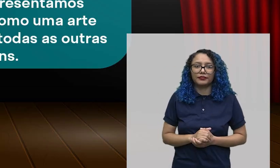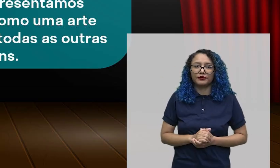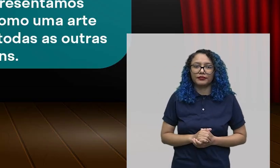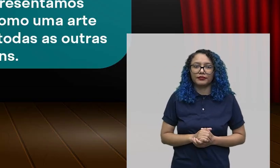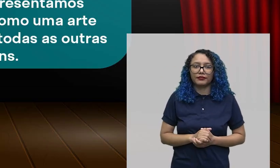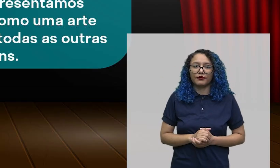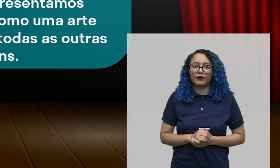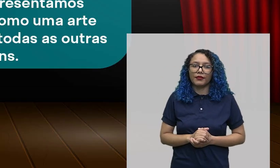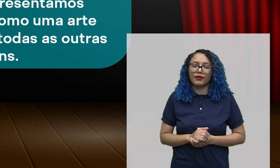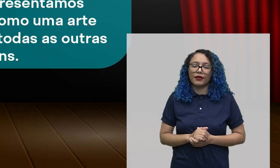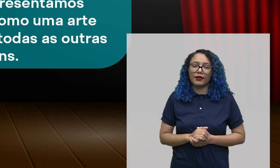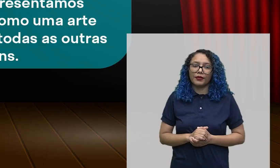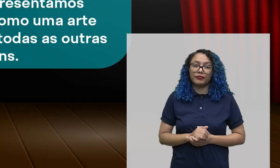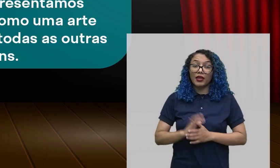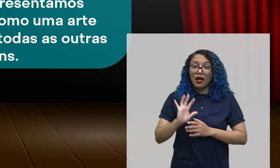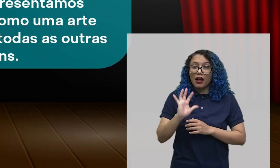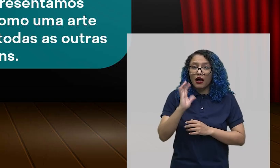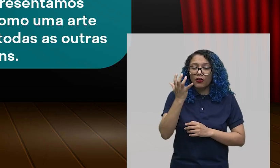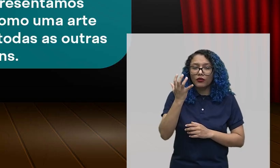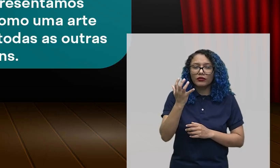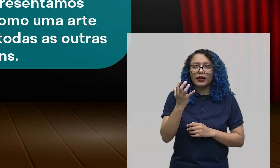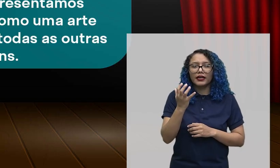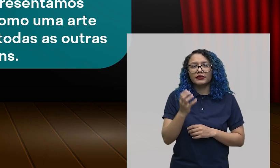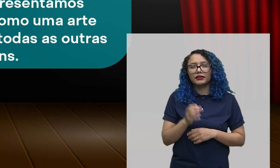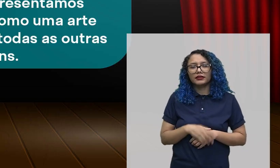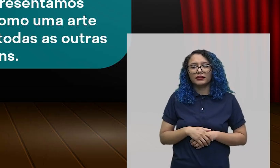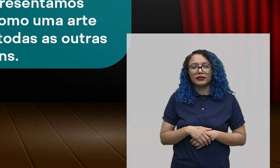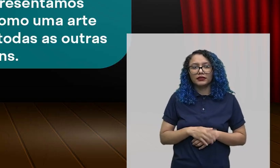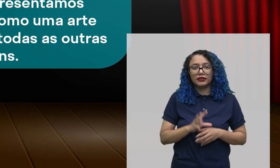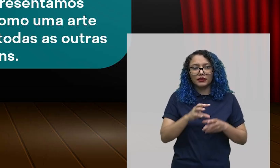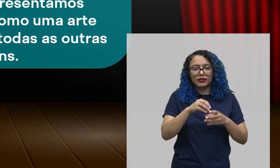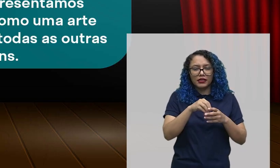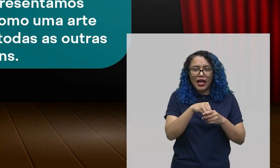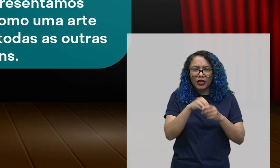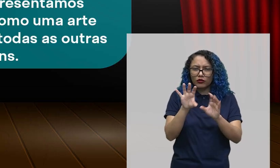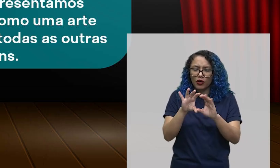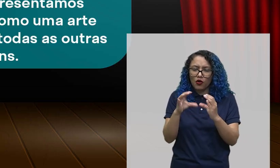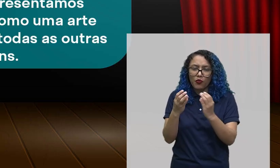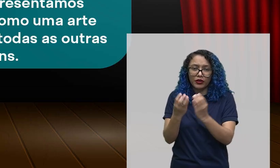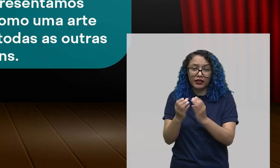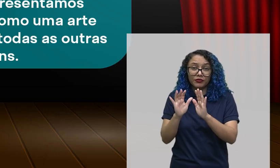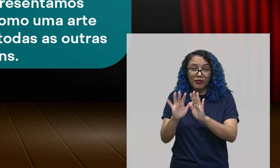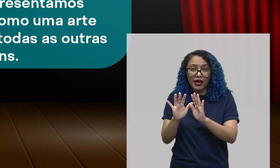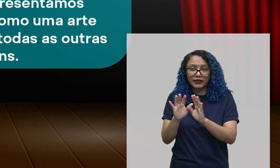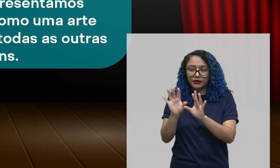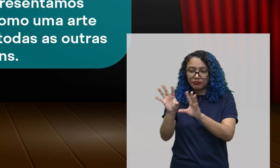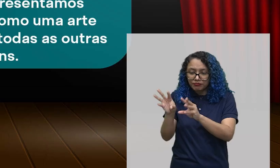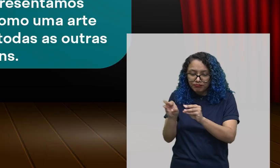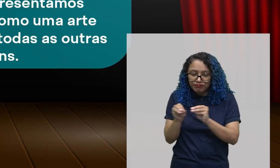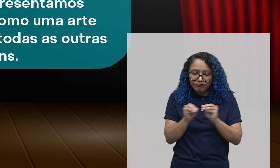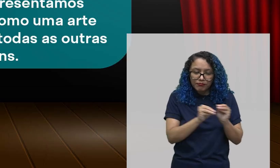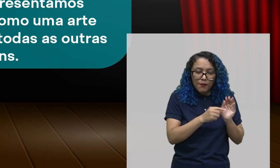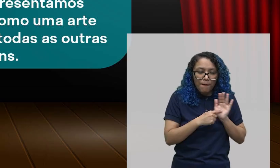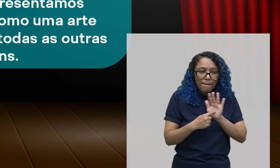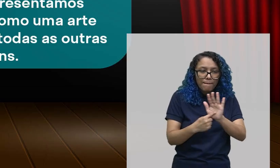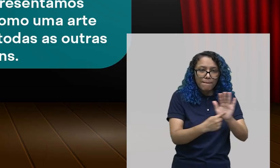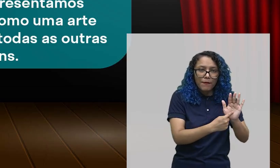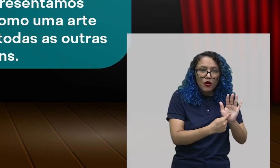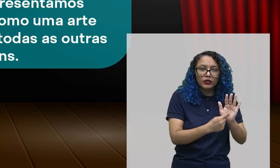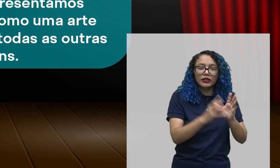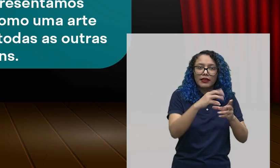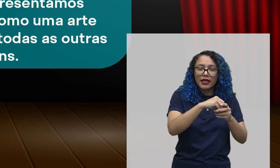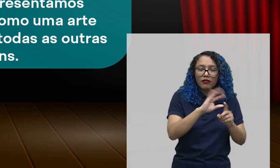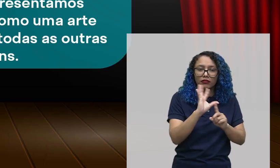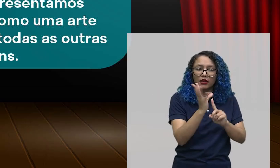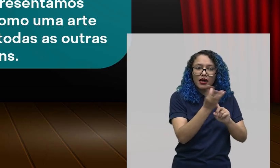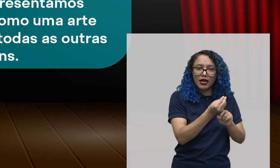espetáculo do balé folclórico, uma ritualística que acontece ali dentro dos povos, nas comunidades. Mas quando a gente leva